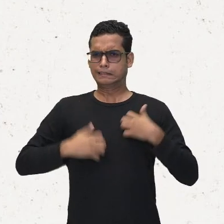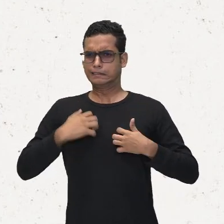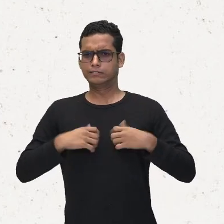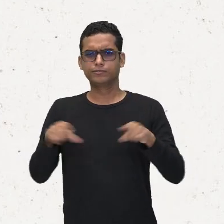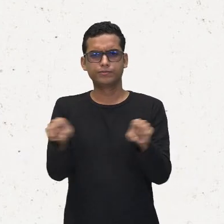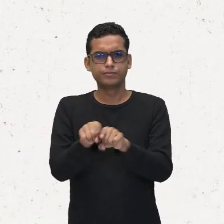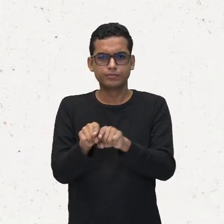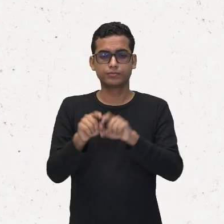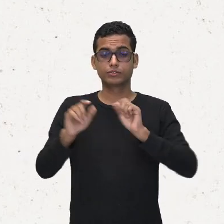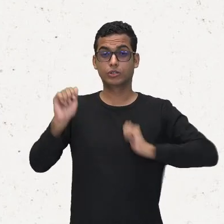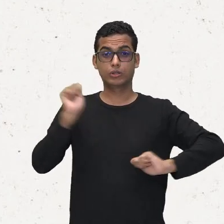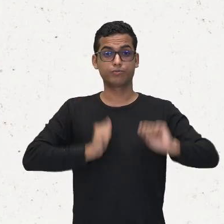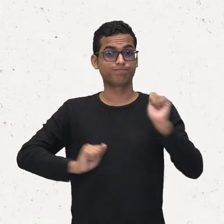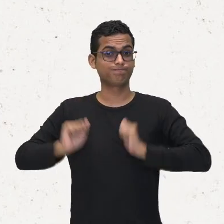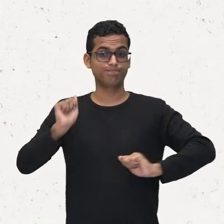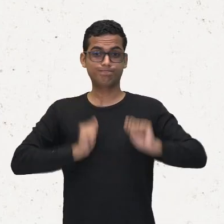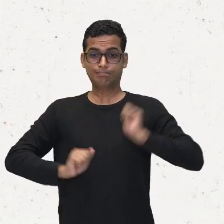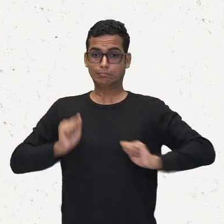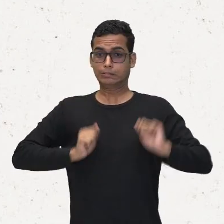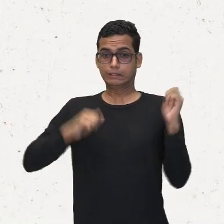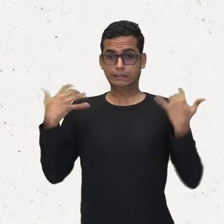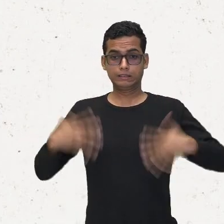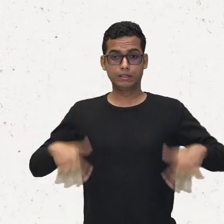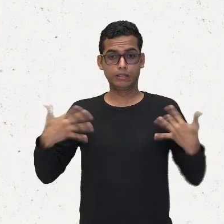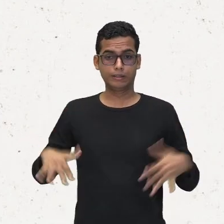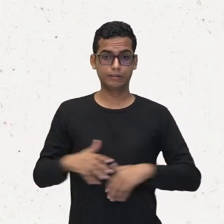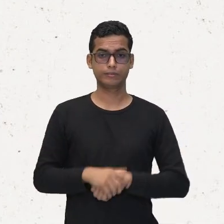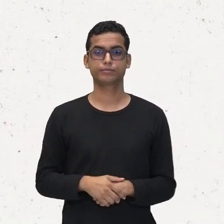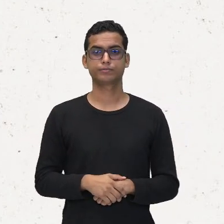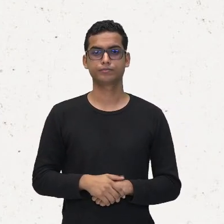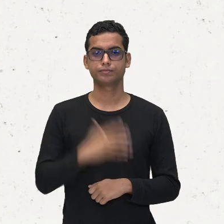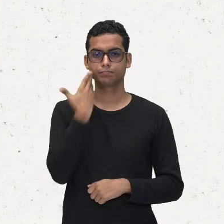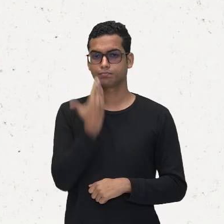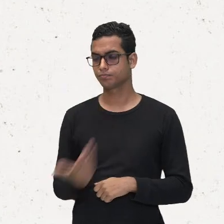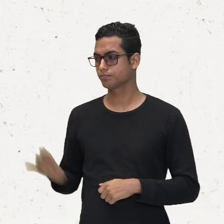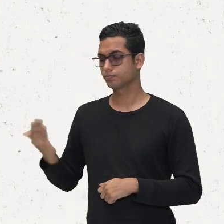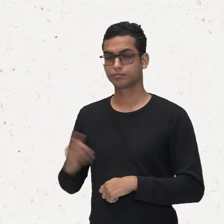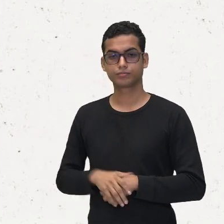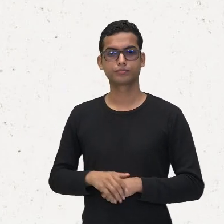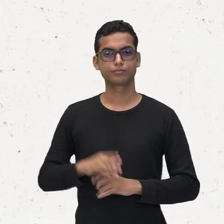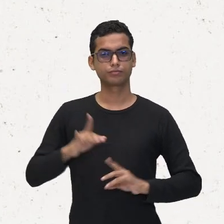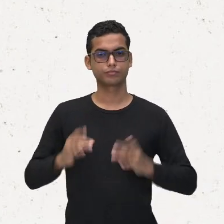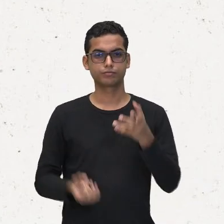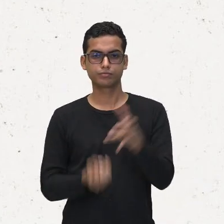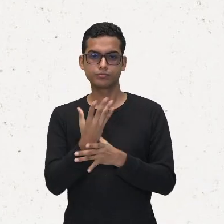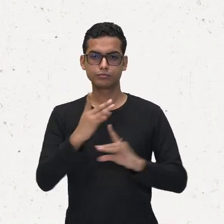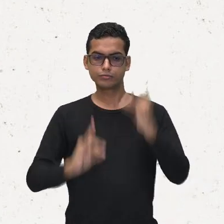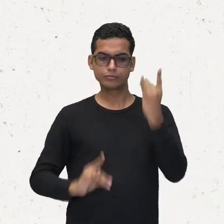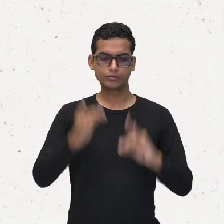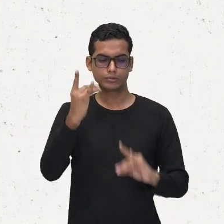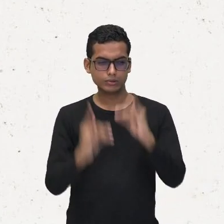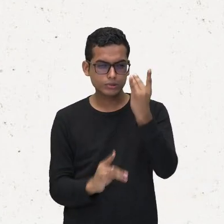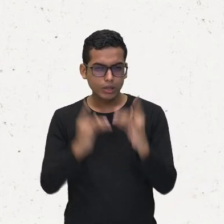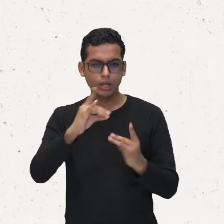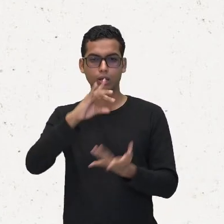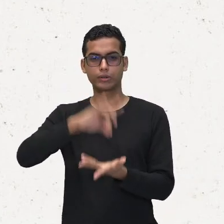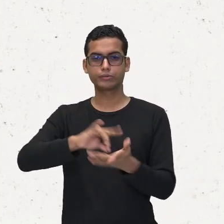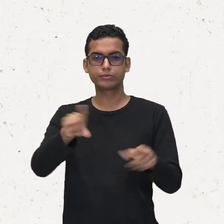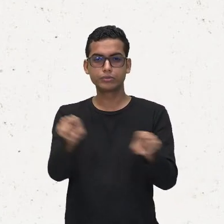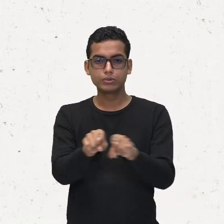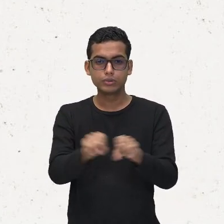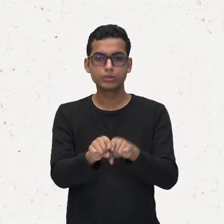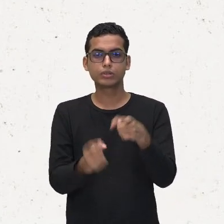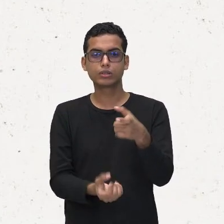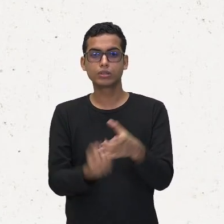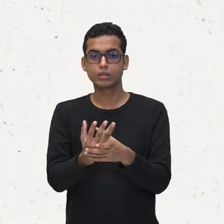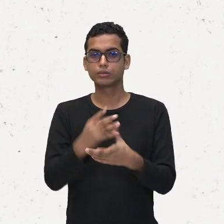hábitos sedentários, eles vão desregular a produção de alguns hormônios, como, por exemplo, o cortisol, que é conhecido ali como